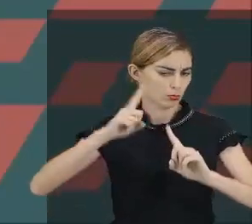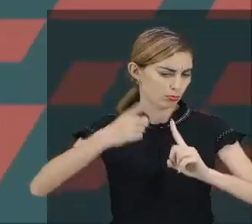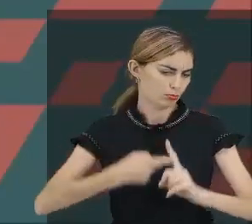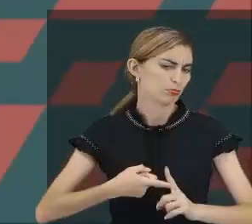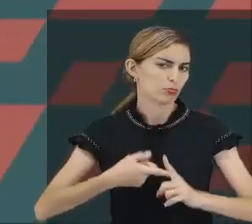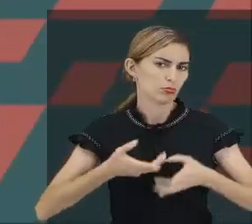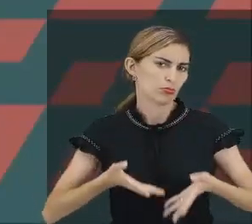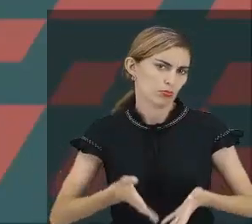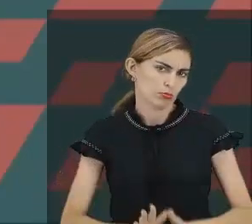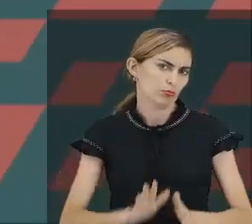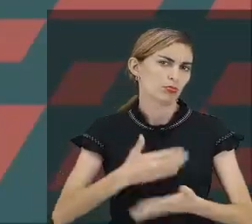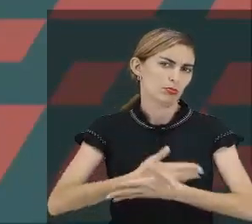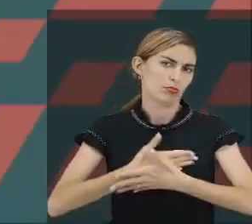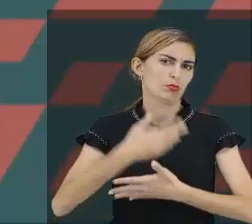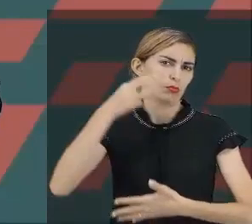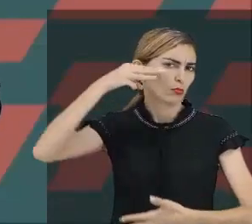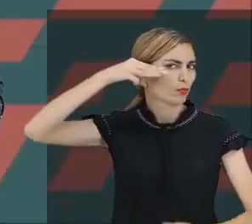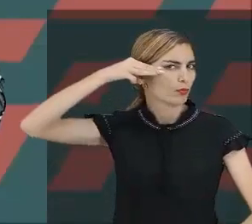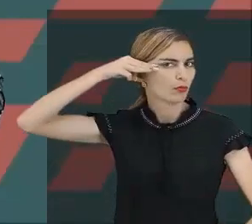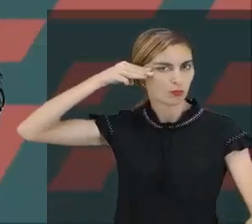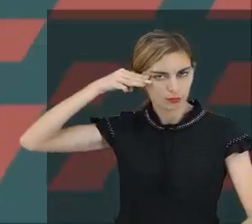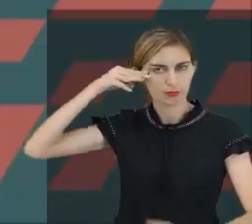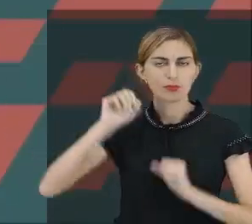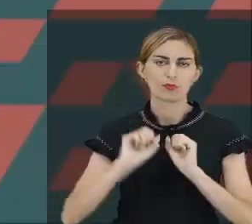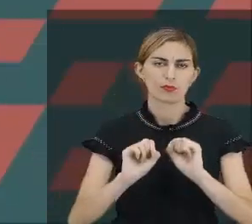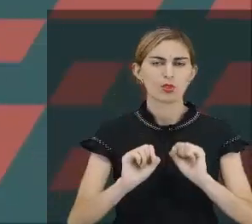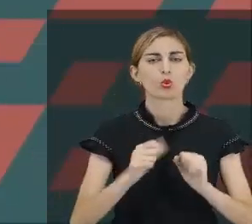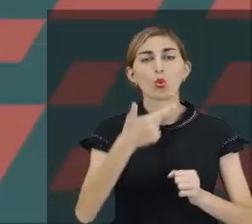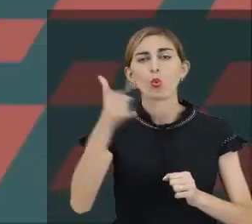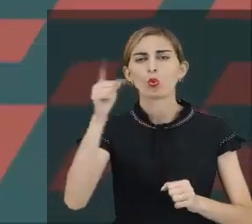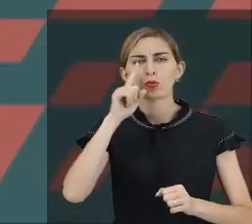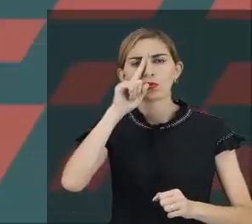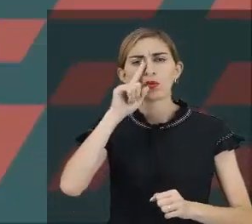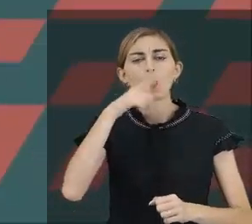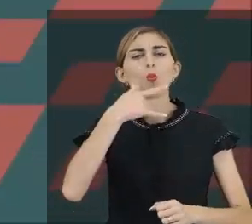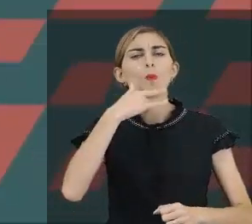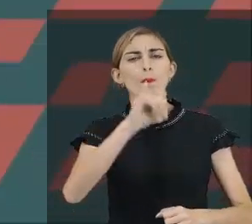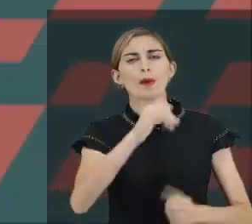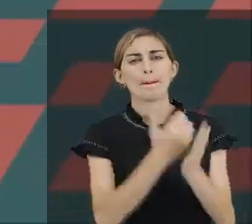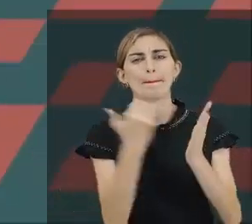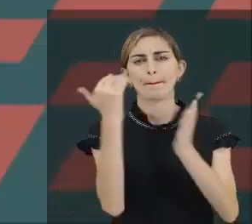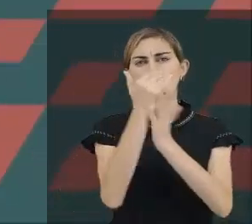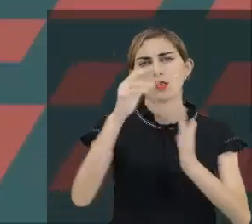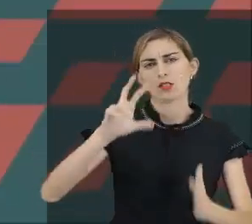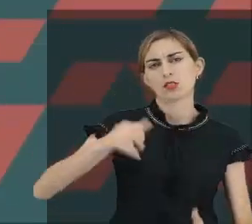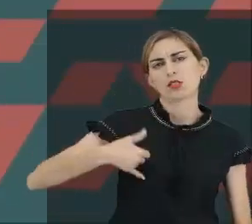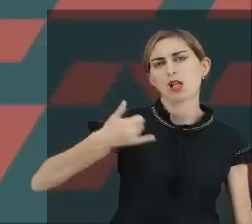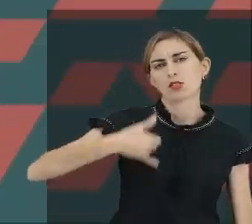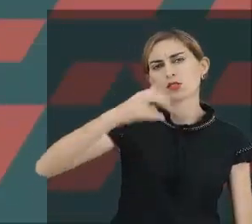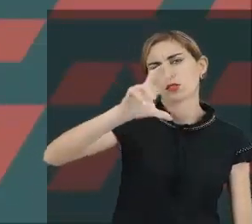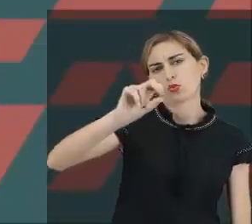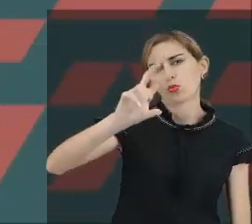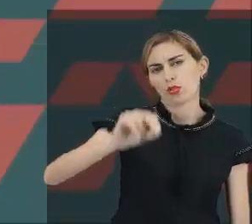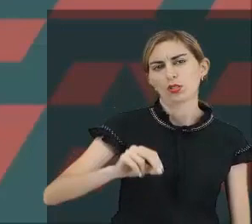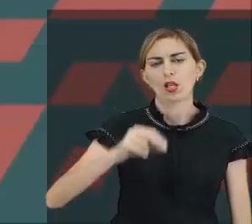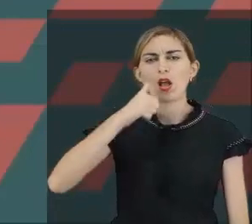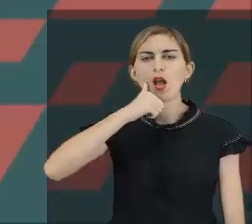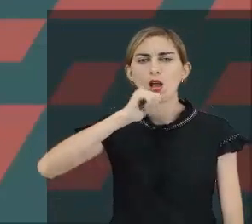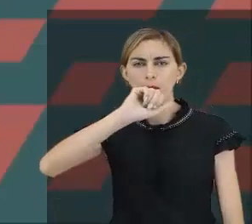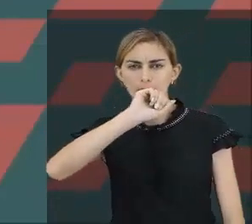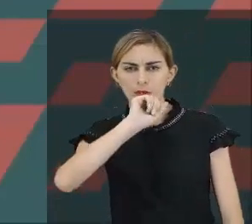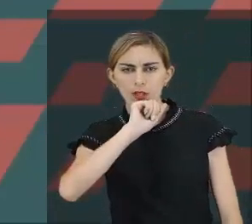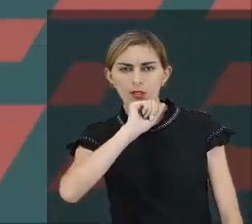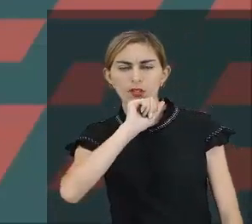pode gestar uma criança com síndrome de Down, né? Outro fator de risco é o pai ter mais de 50 anos,